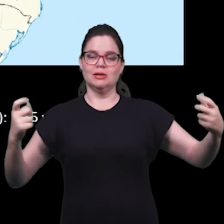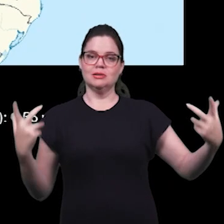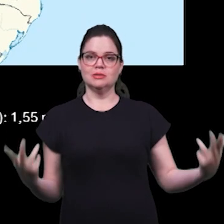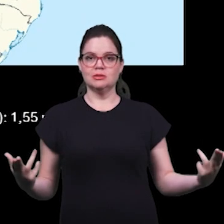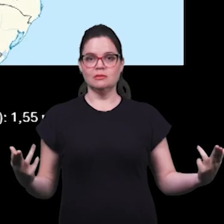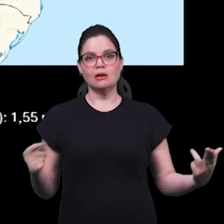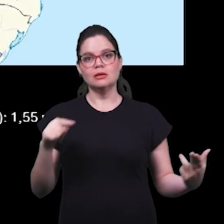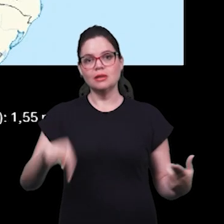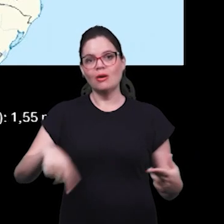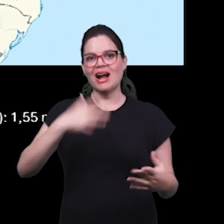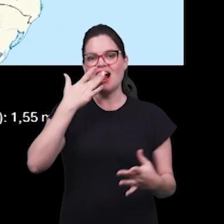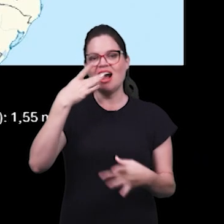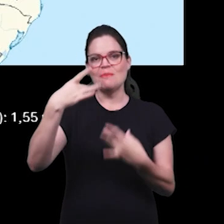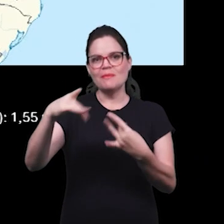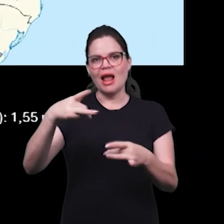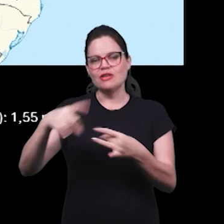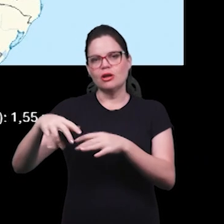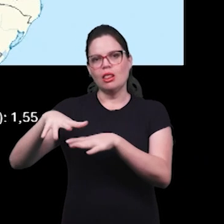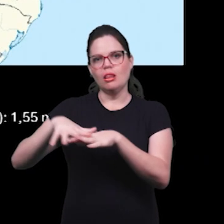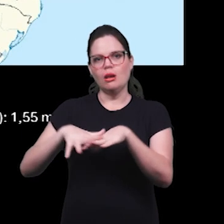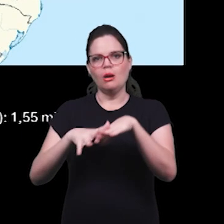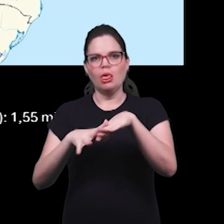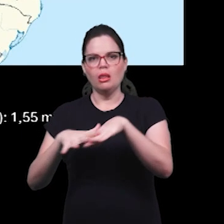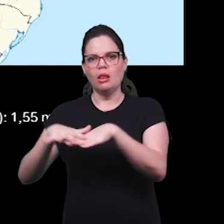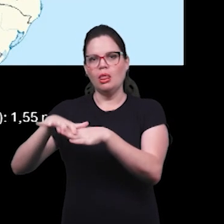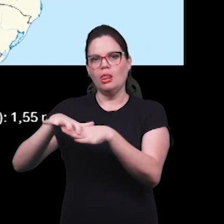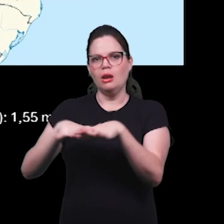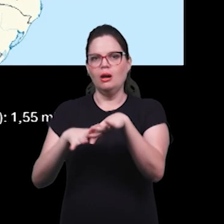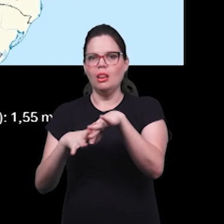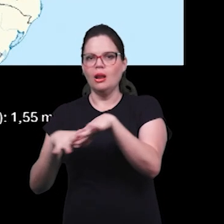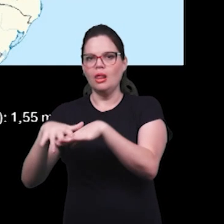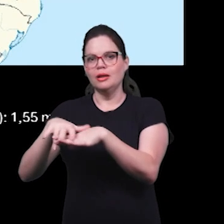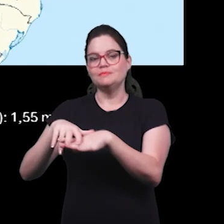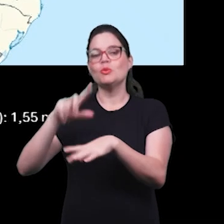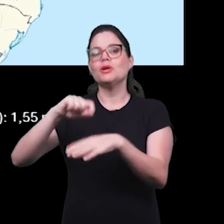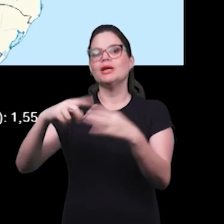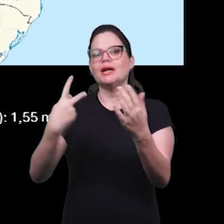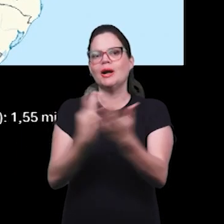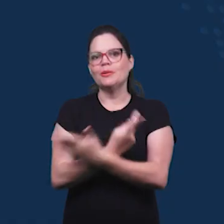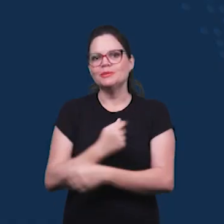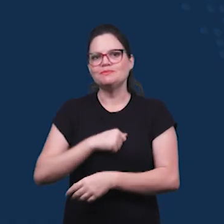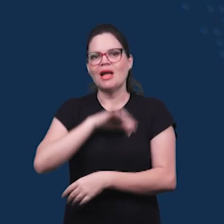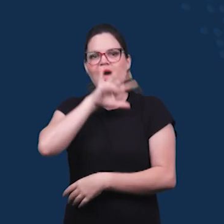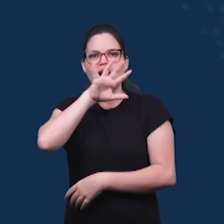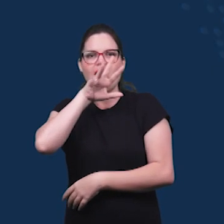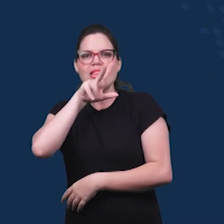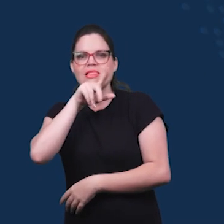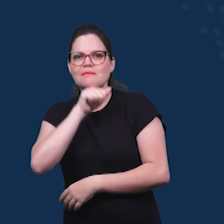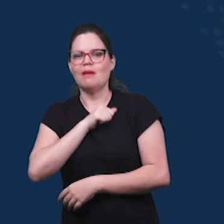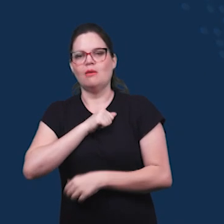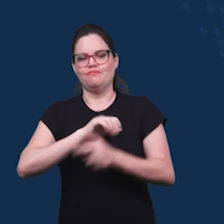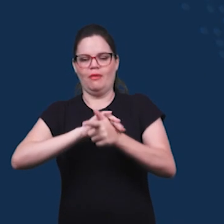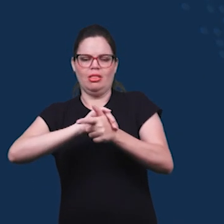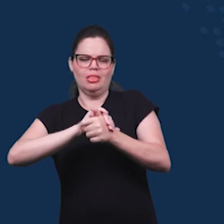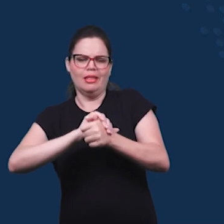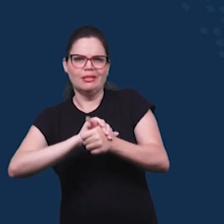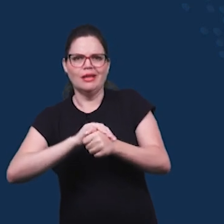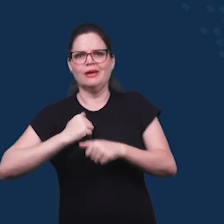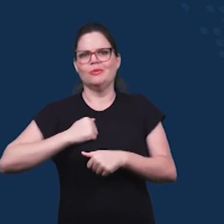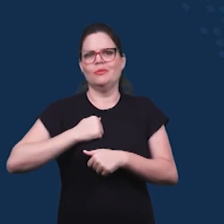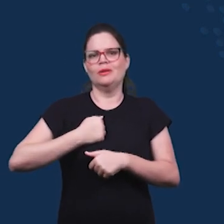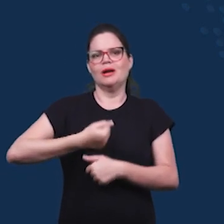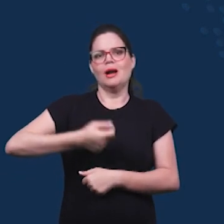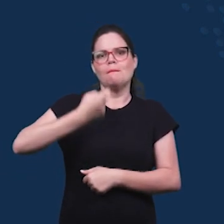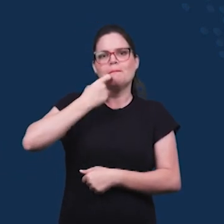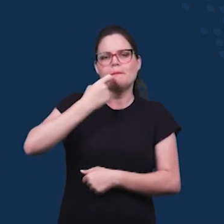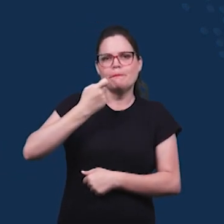os animais, ao ingerirem esse plástico, o plástico não é degradado, não é processado, ele acaba alterando a fisiologia dos animais e